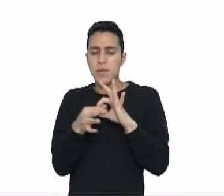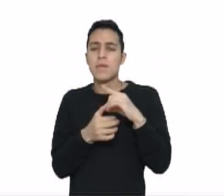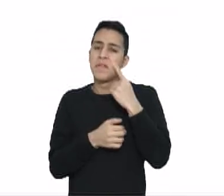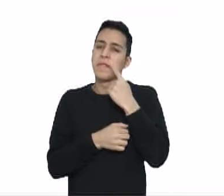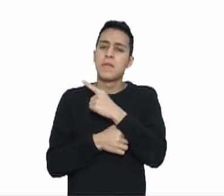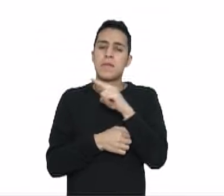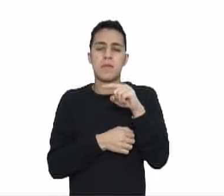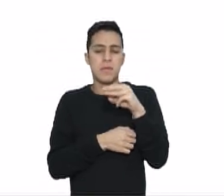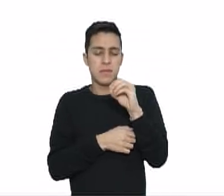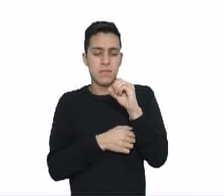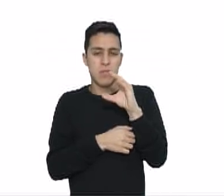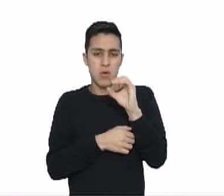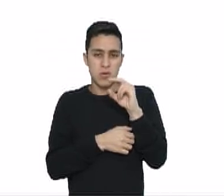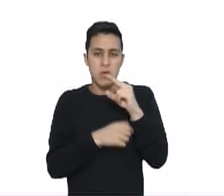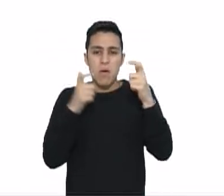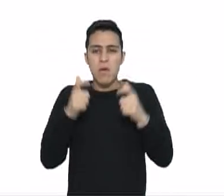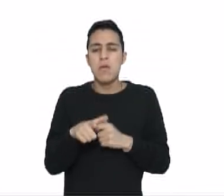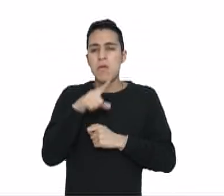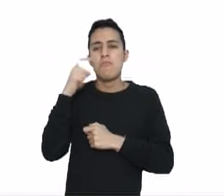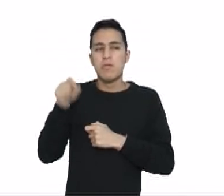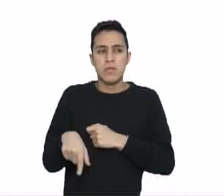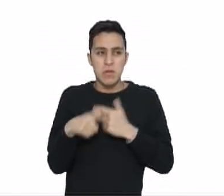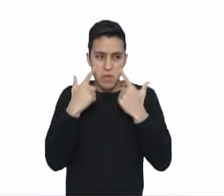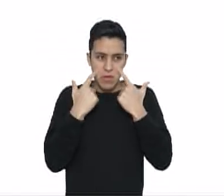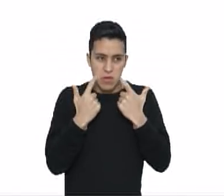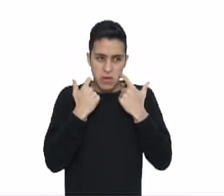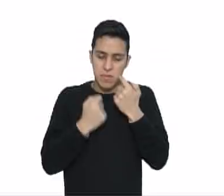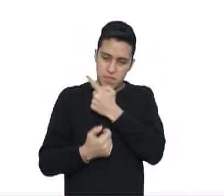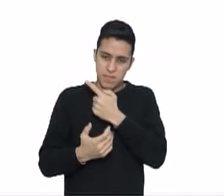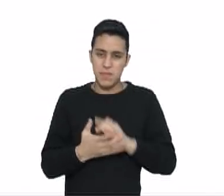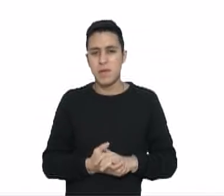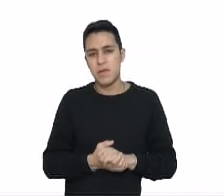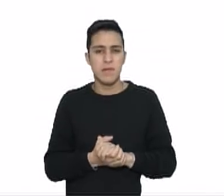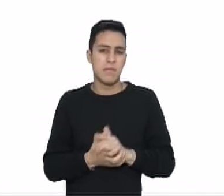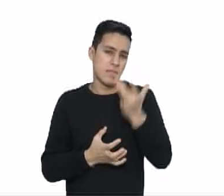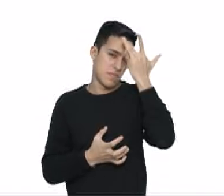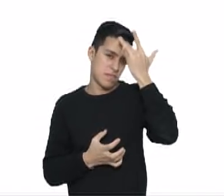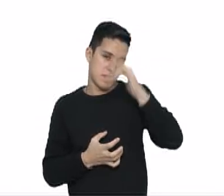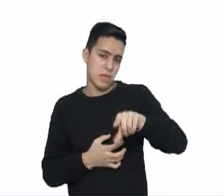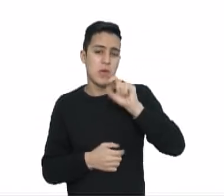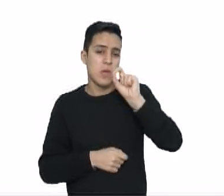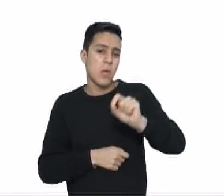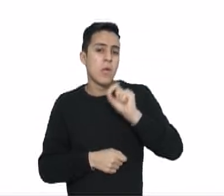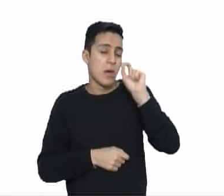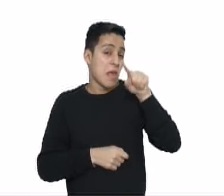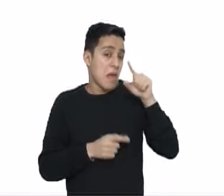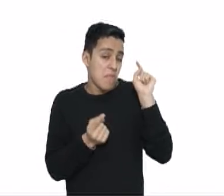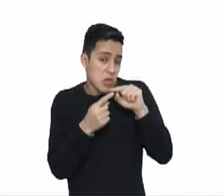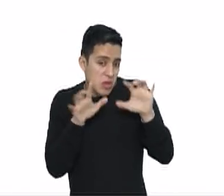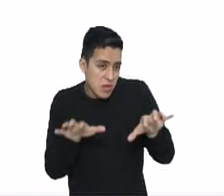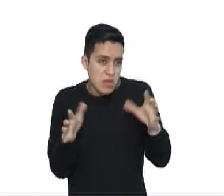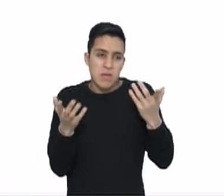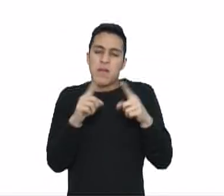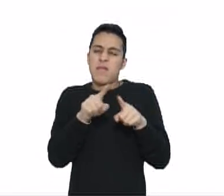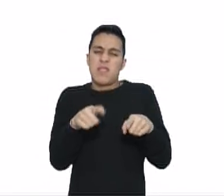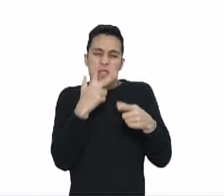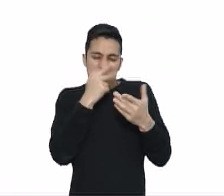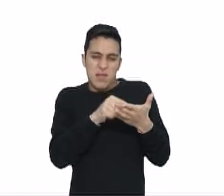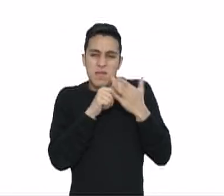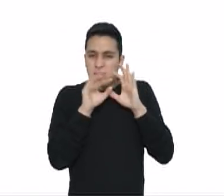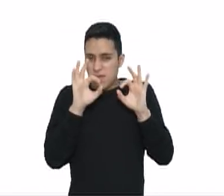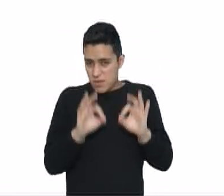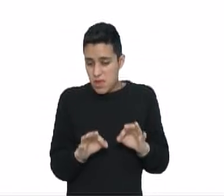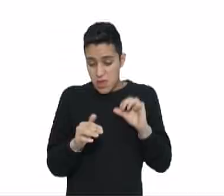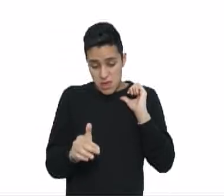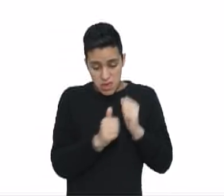Moscou, na Rússia, chorando. Não sei se a intenção era essa, mas é claro que isso nos lembra que